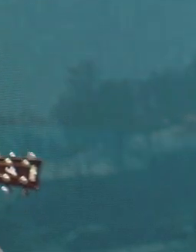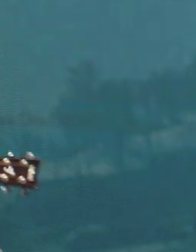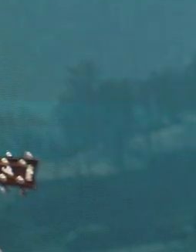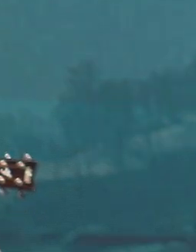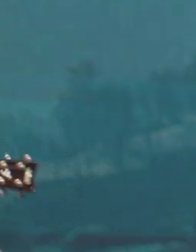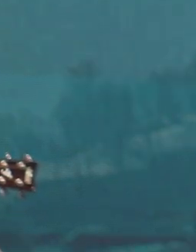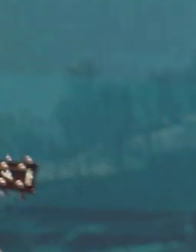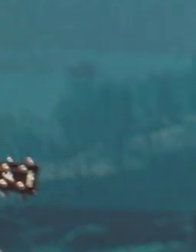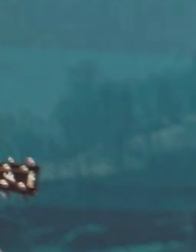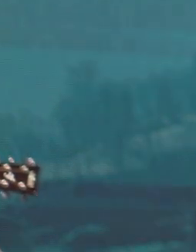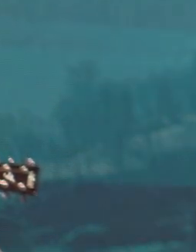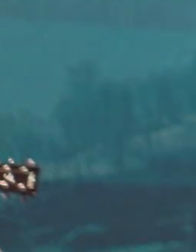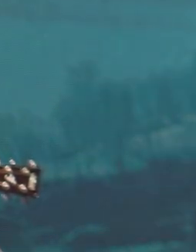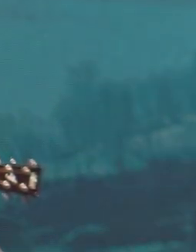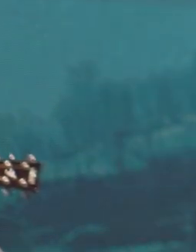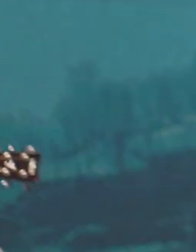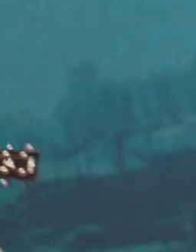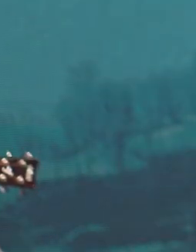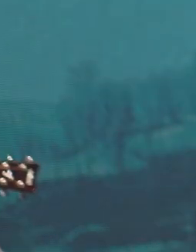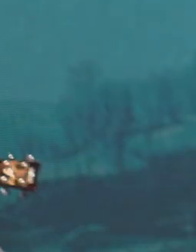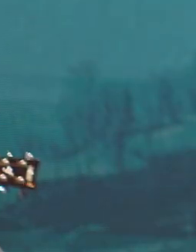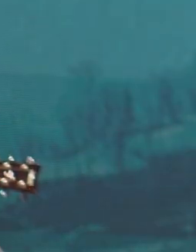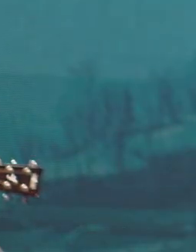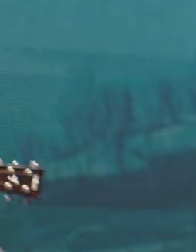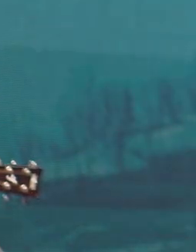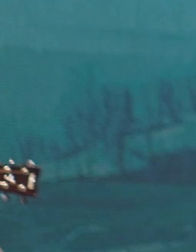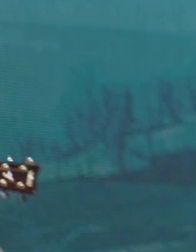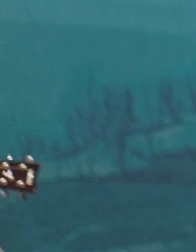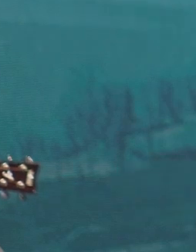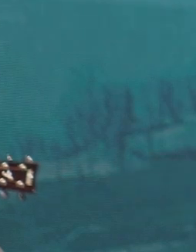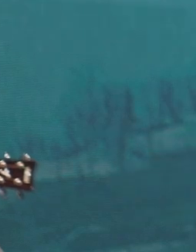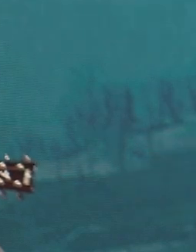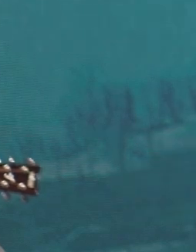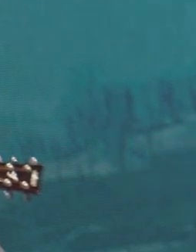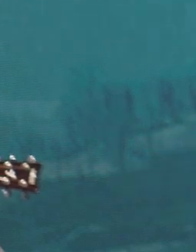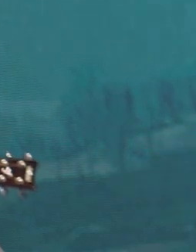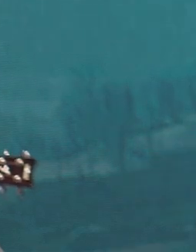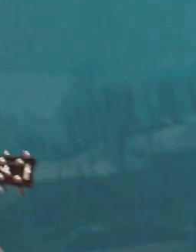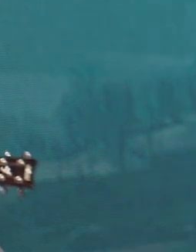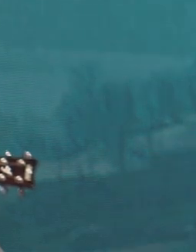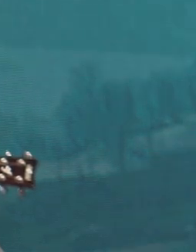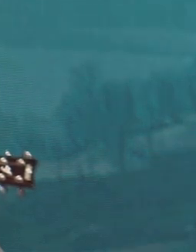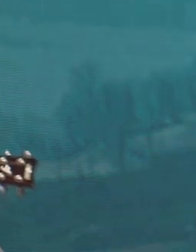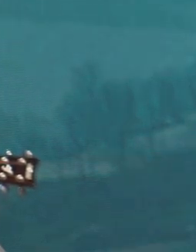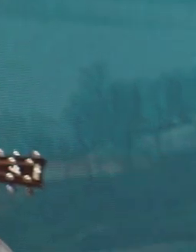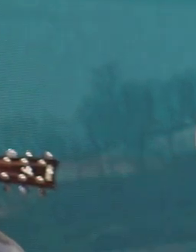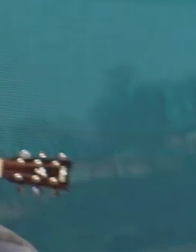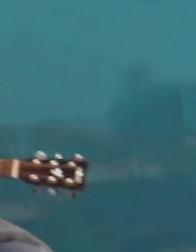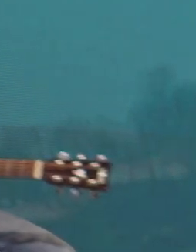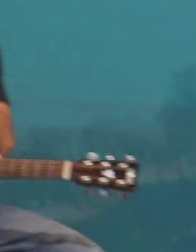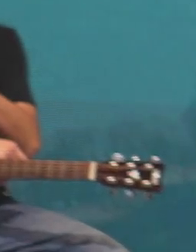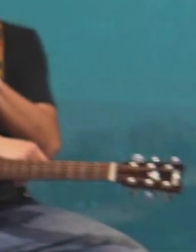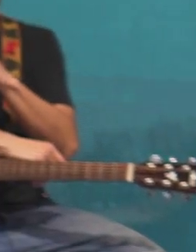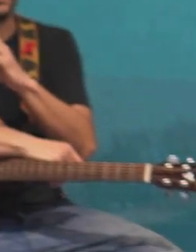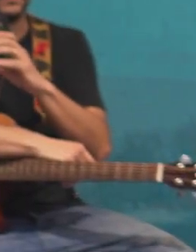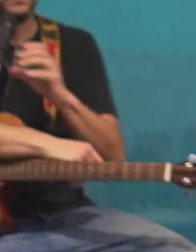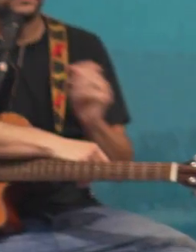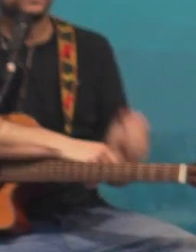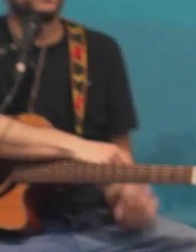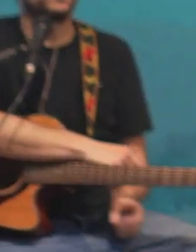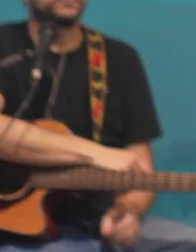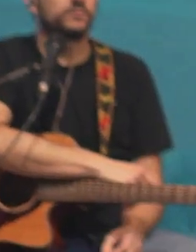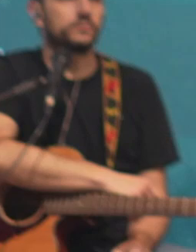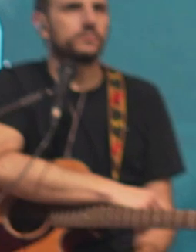o Senhor. Escuta, uma pequena pausa. A palavra diz que